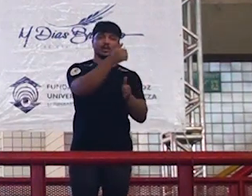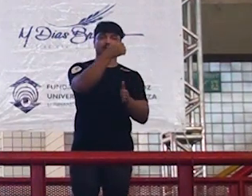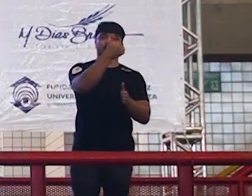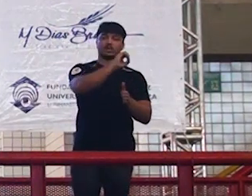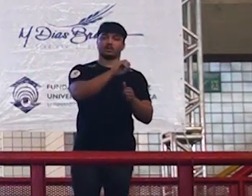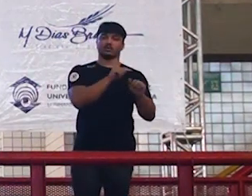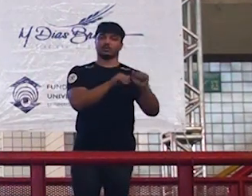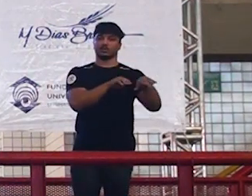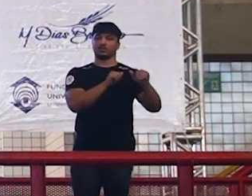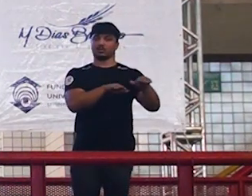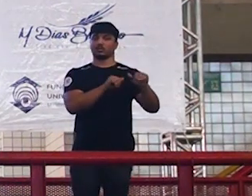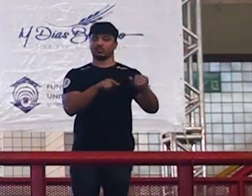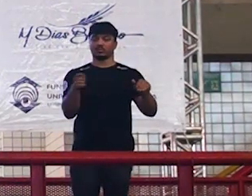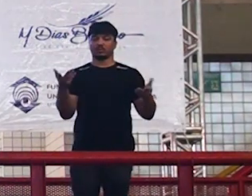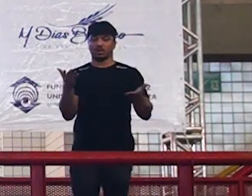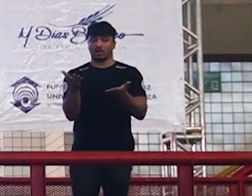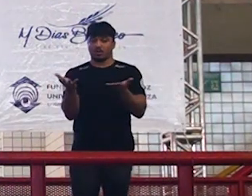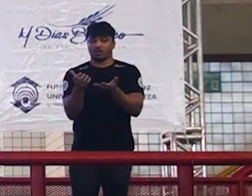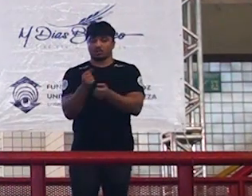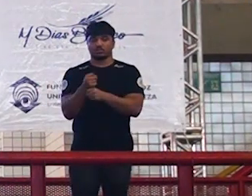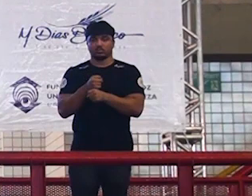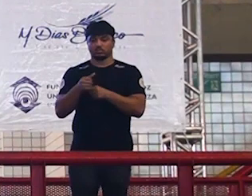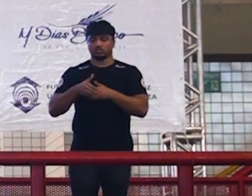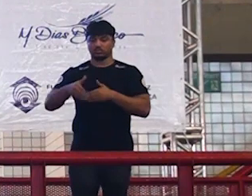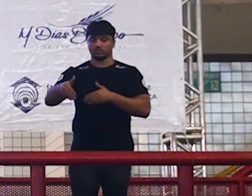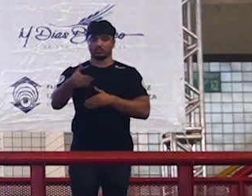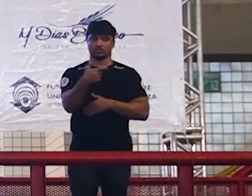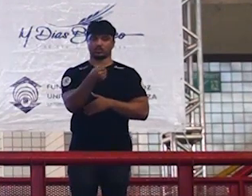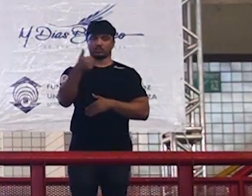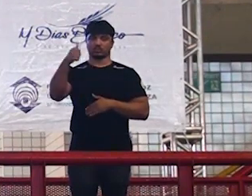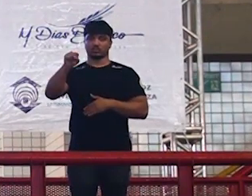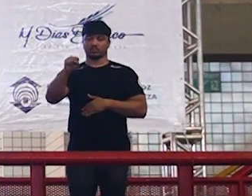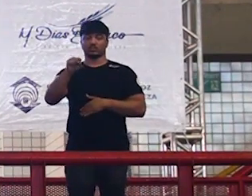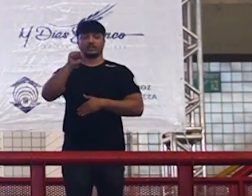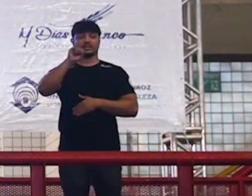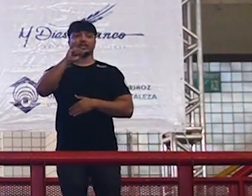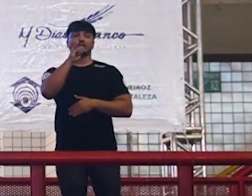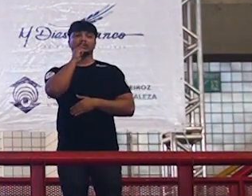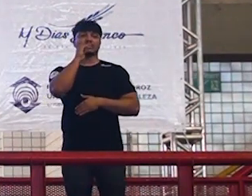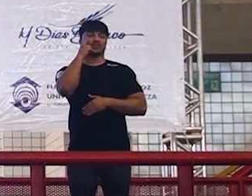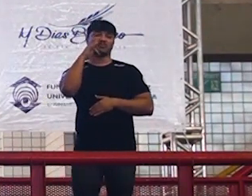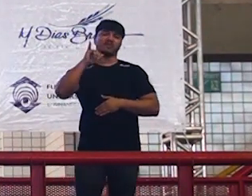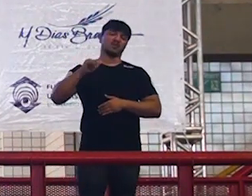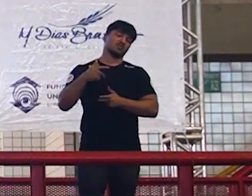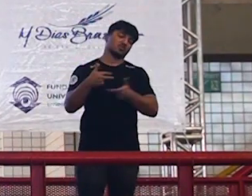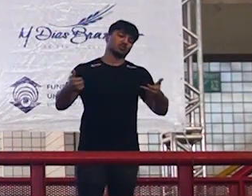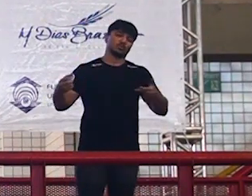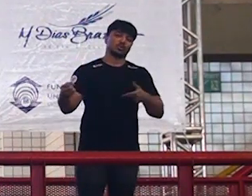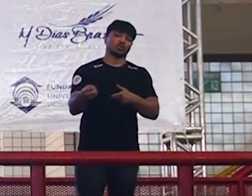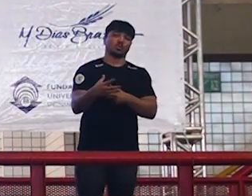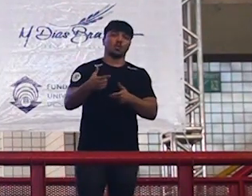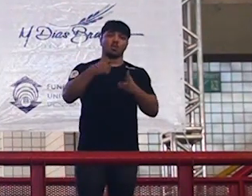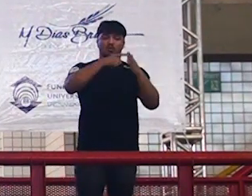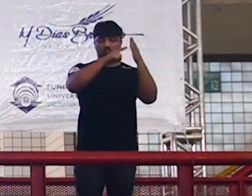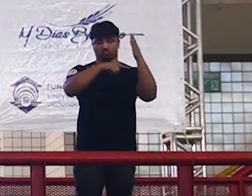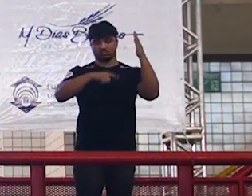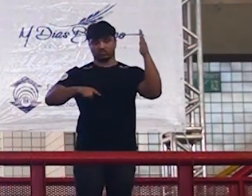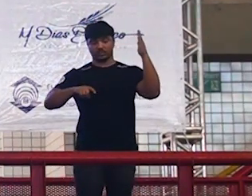ano. Ou seja, você só vai saber novidades na correção